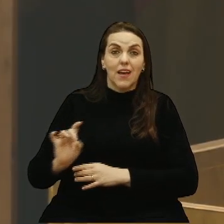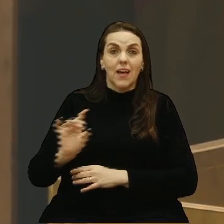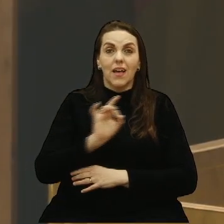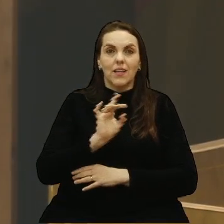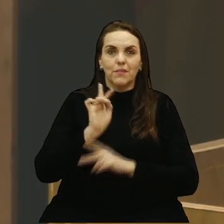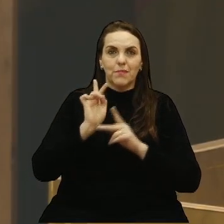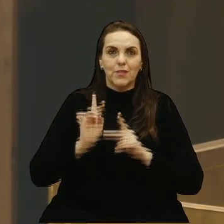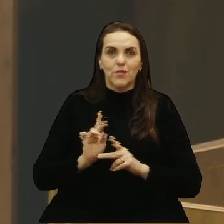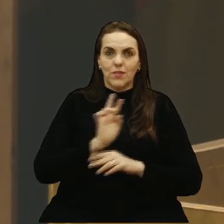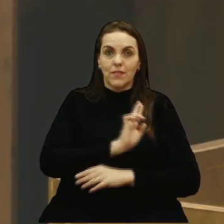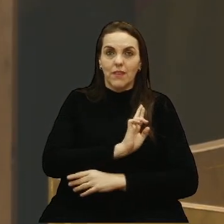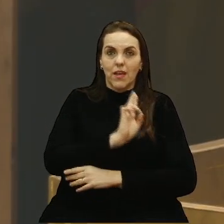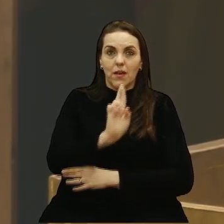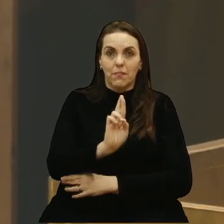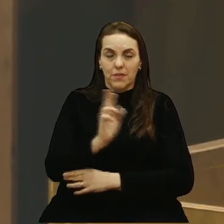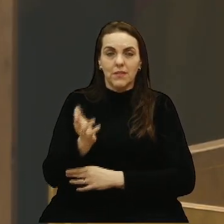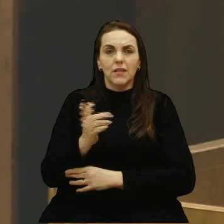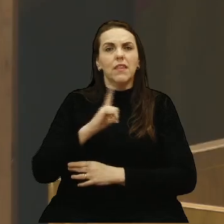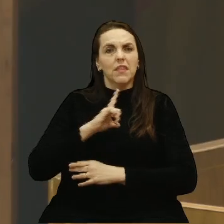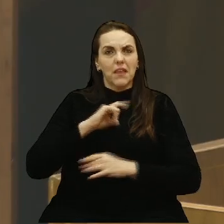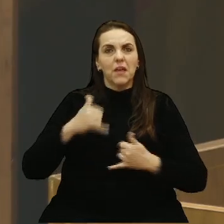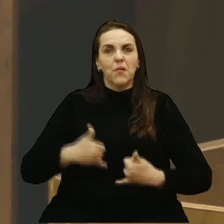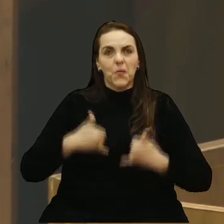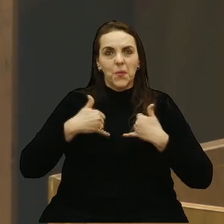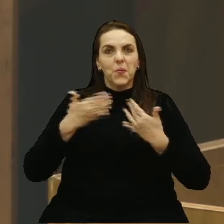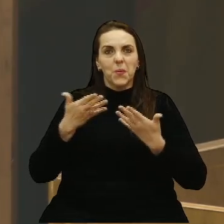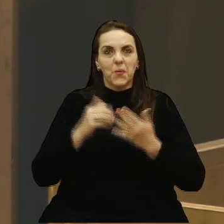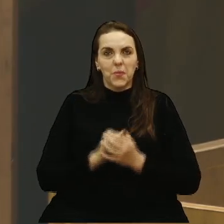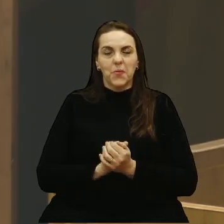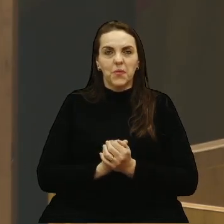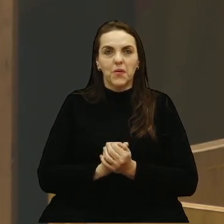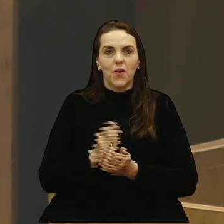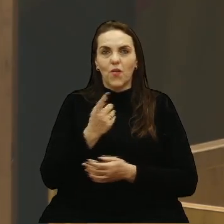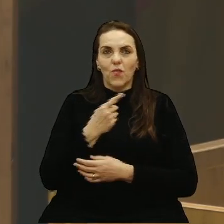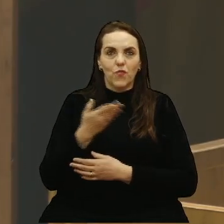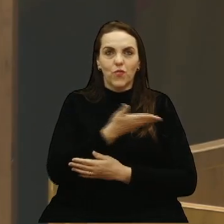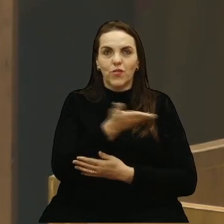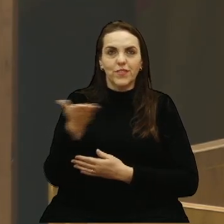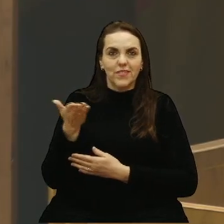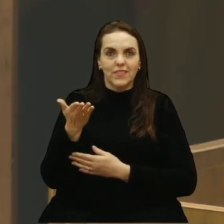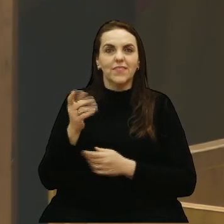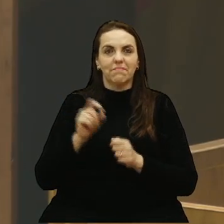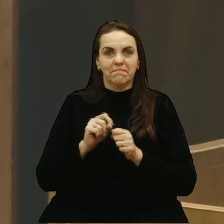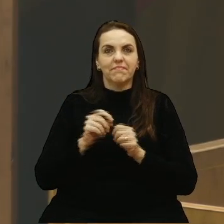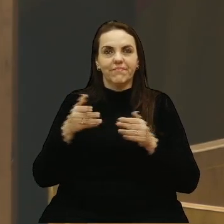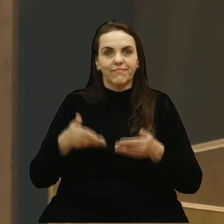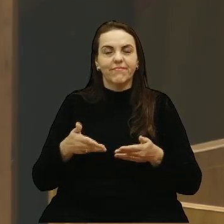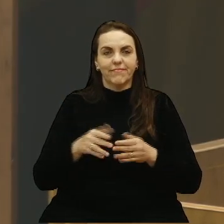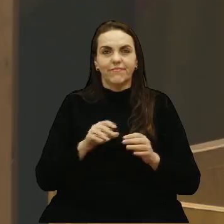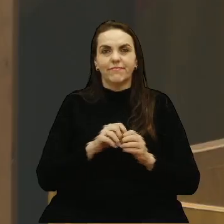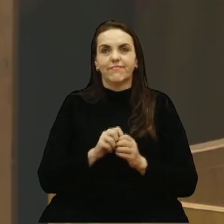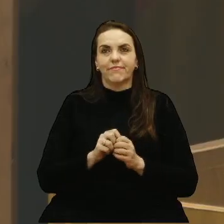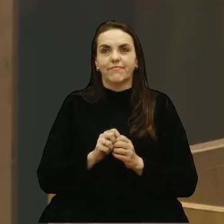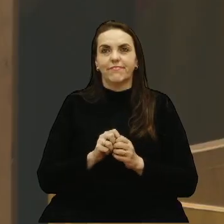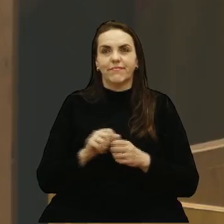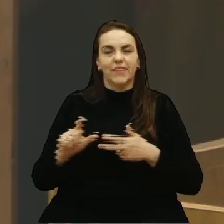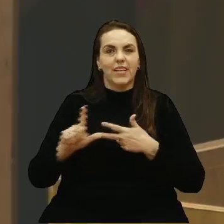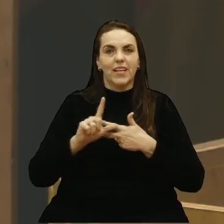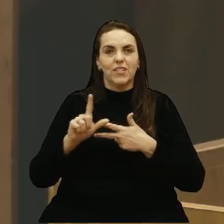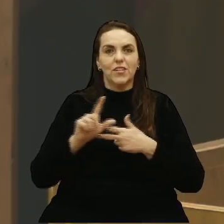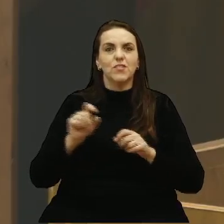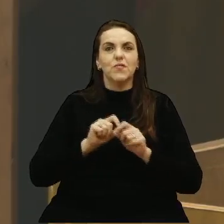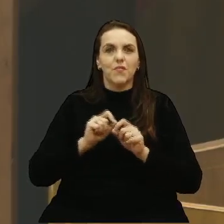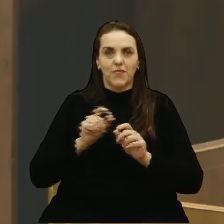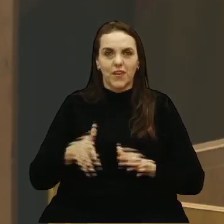aqui representa, tem orgulho da representatividade que vocês aqui do Poder Legislativo